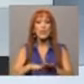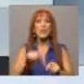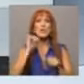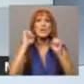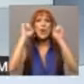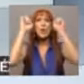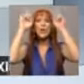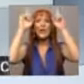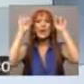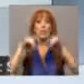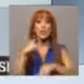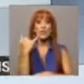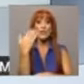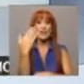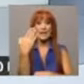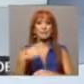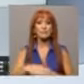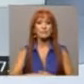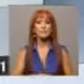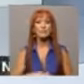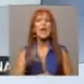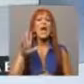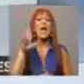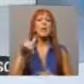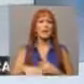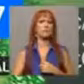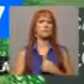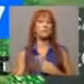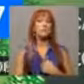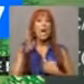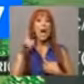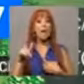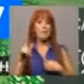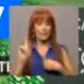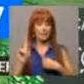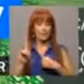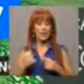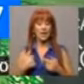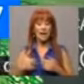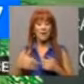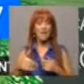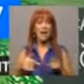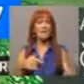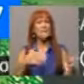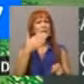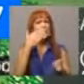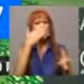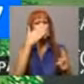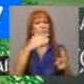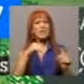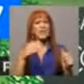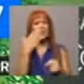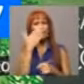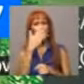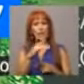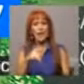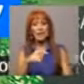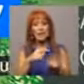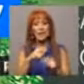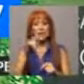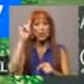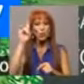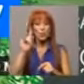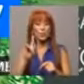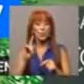e 27 graus Celsius. Pedro, para amanhã? Para amanhã, vamos com a aproximação daquela superfície frontal, vamos ter um dia com muito